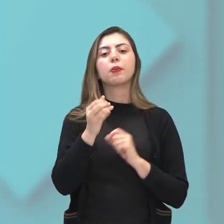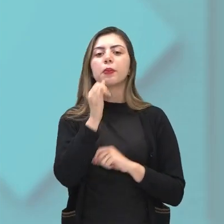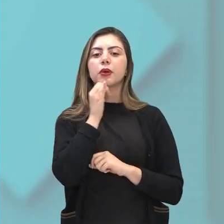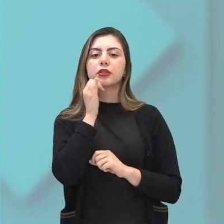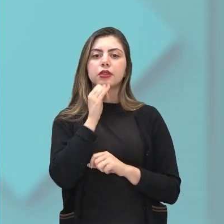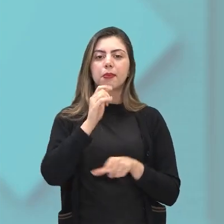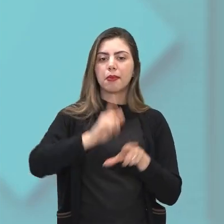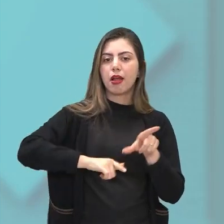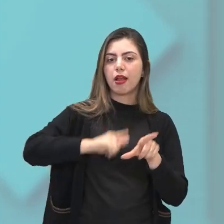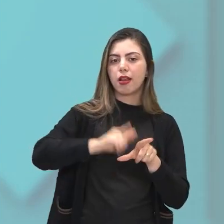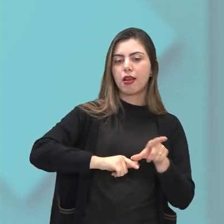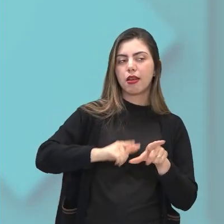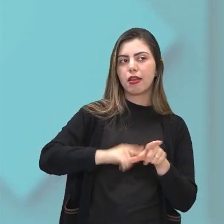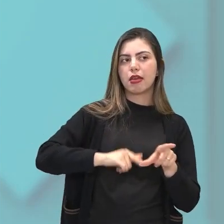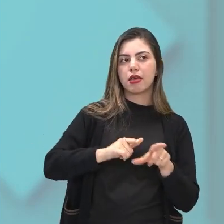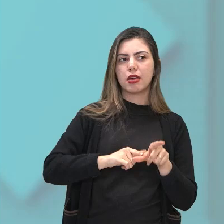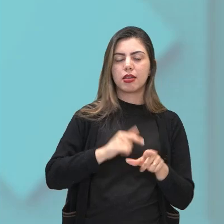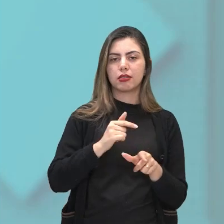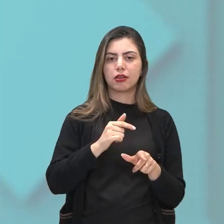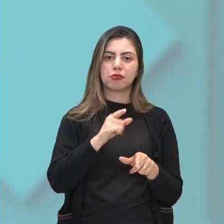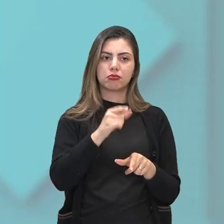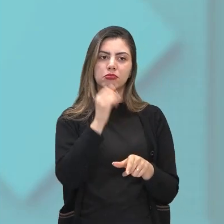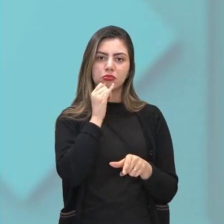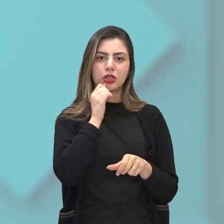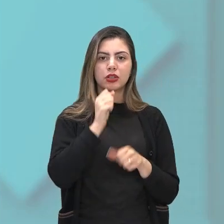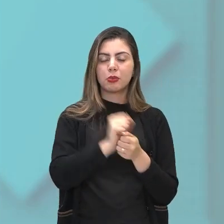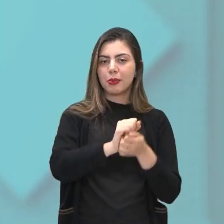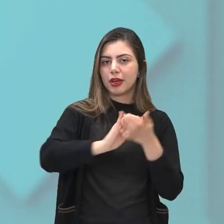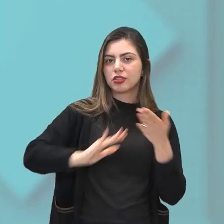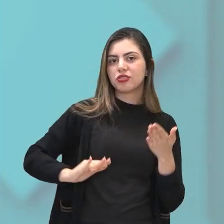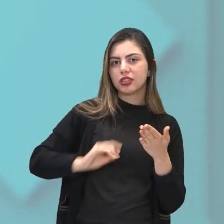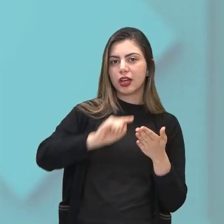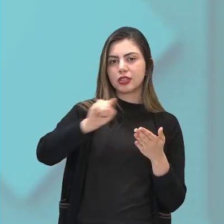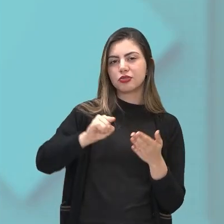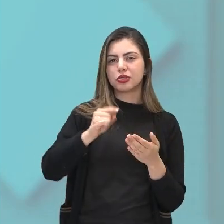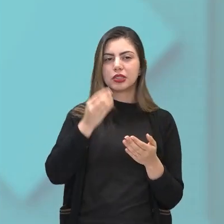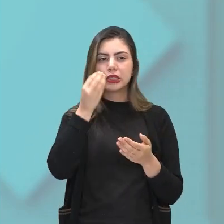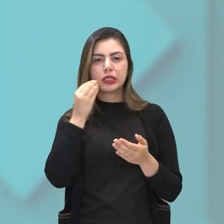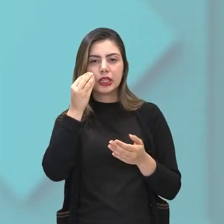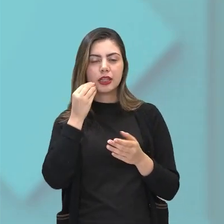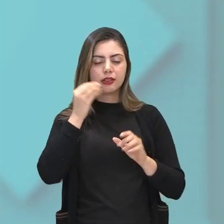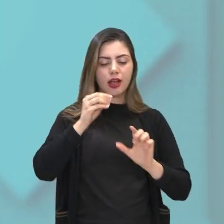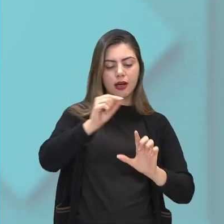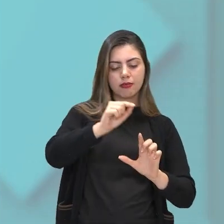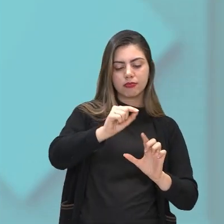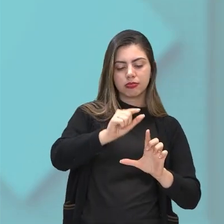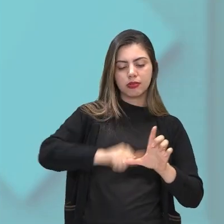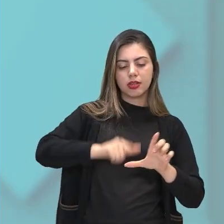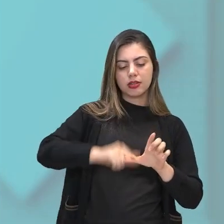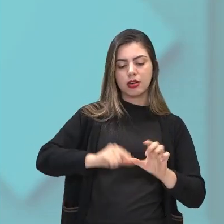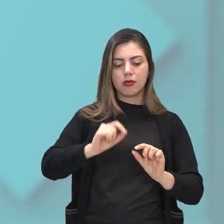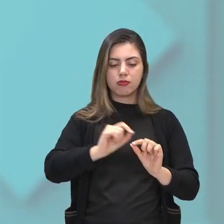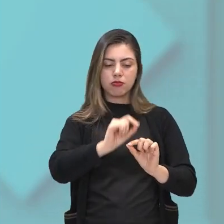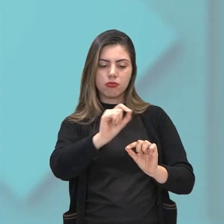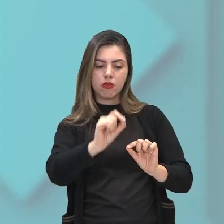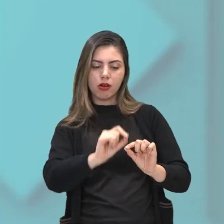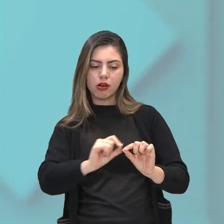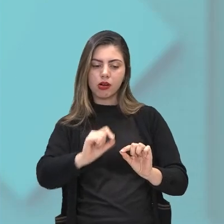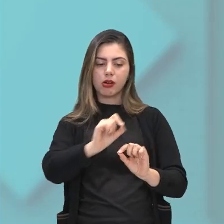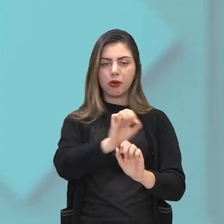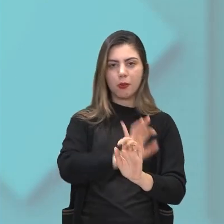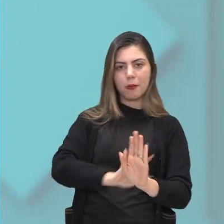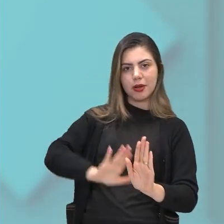letras para o trabalho com aquelas sombras, um contorno? Aquilo também é uma sombra. Você estava